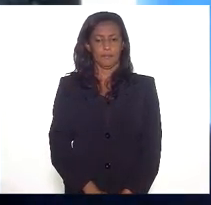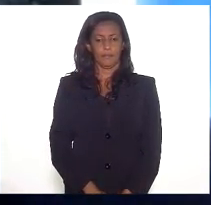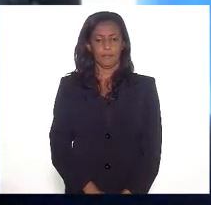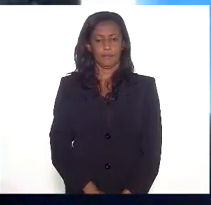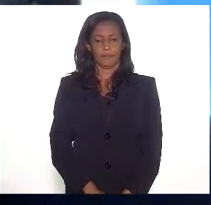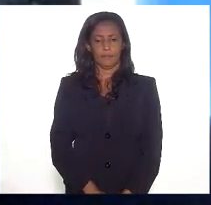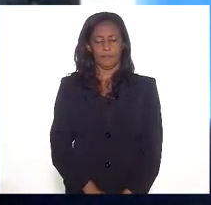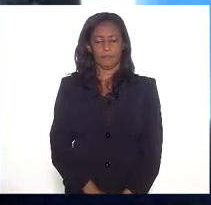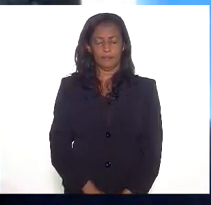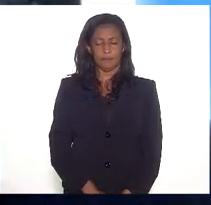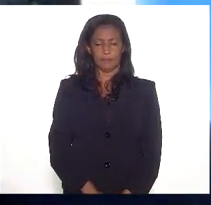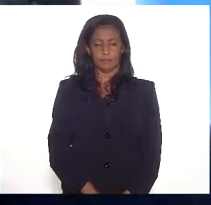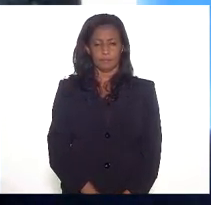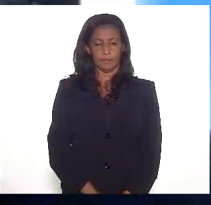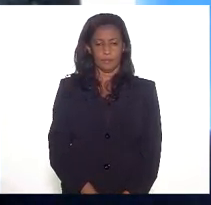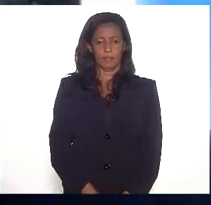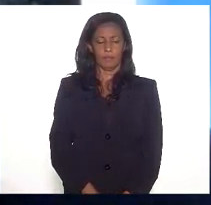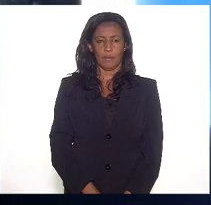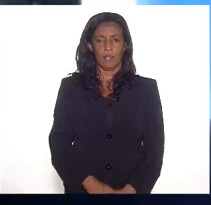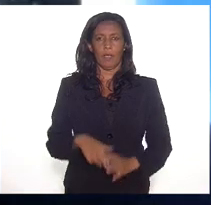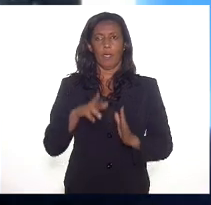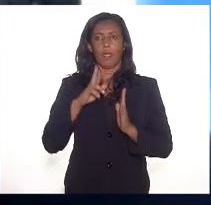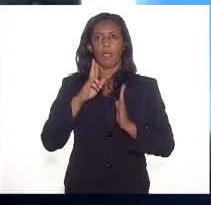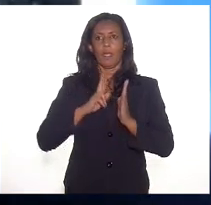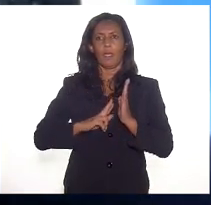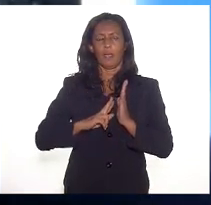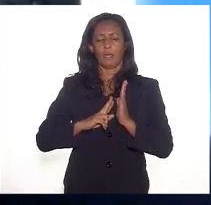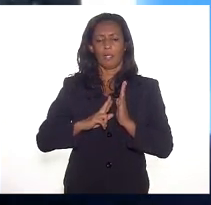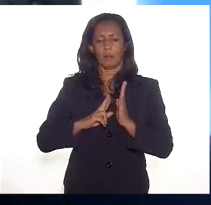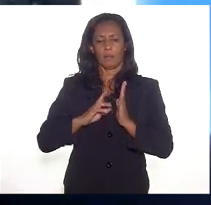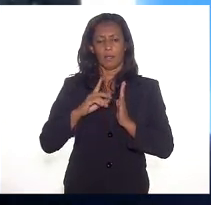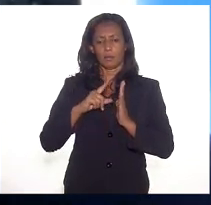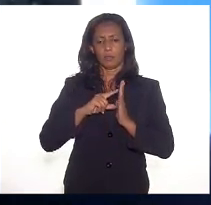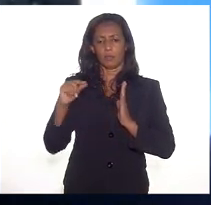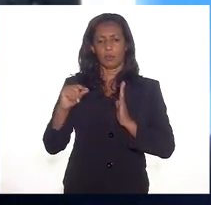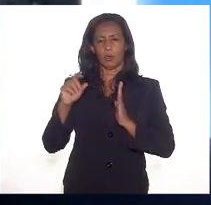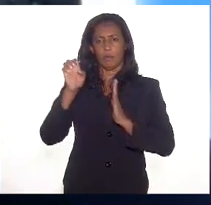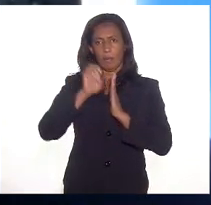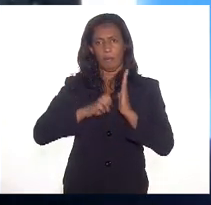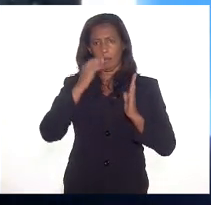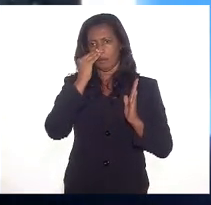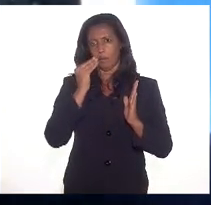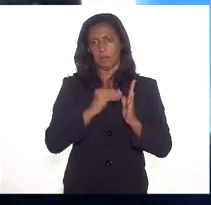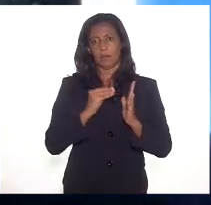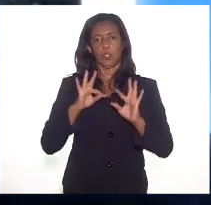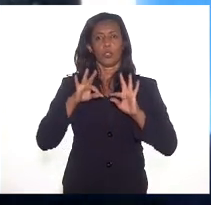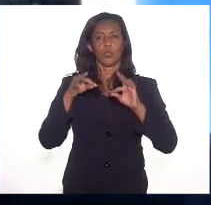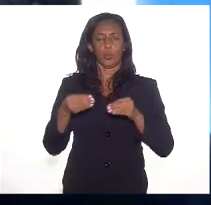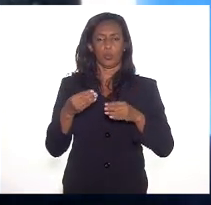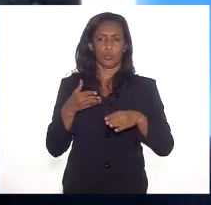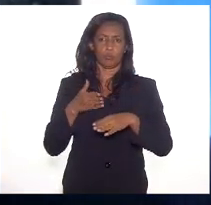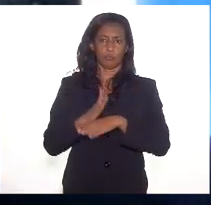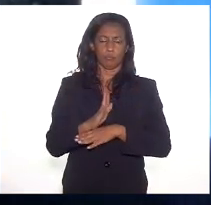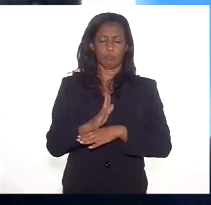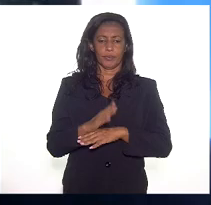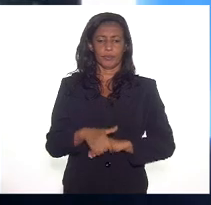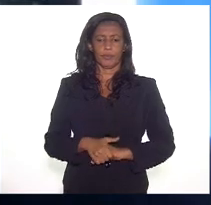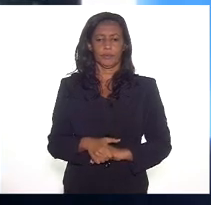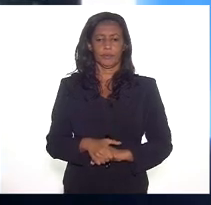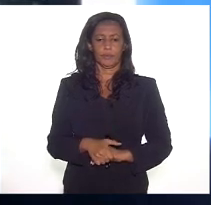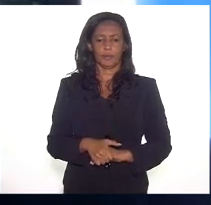O requerimento de destaque... Em votação, o requerimento de destaque para aprovação da emenda número 7. Senhores que aprovam. Senhores que aprovam, permaneçam como